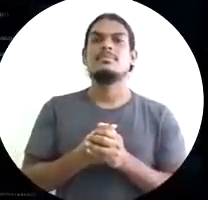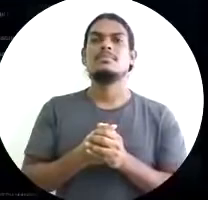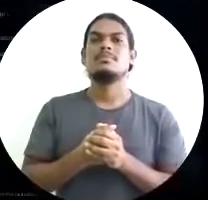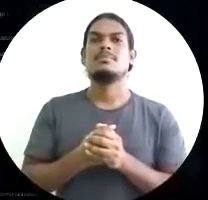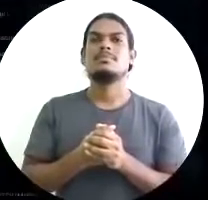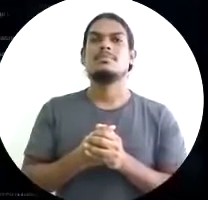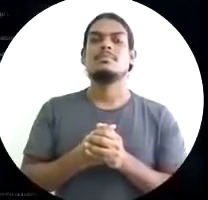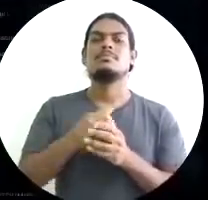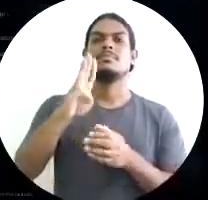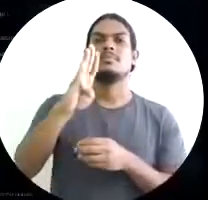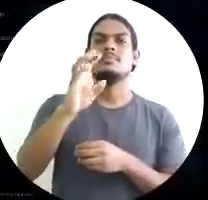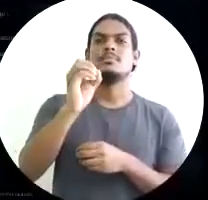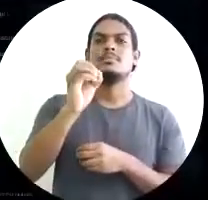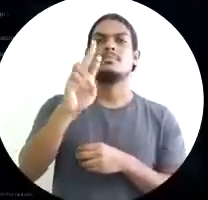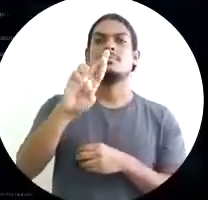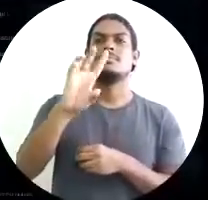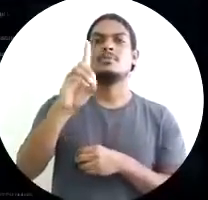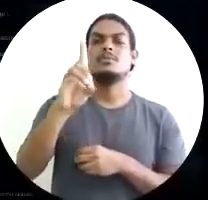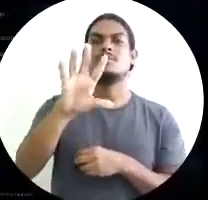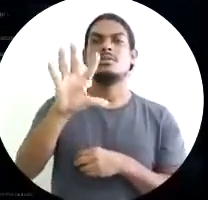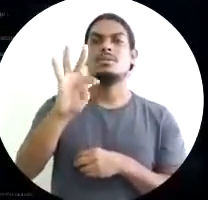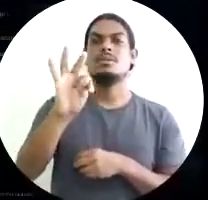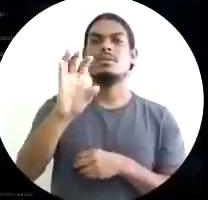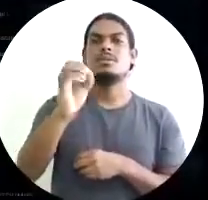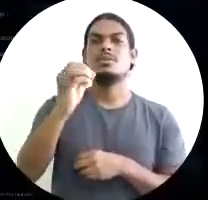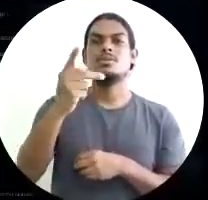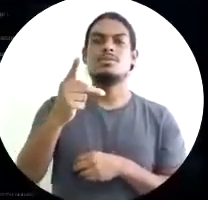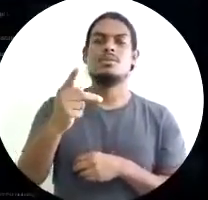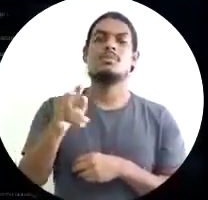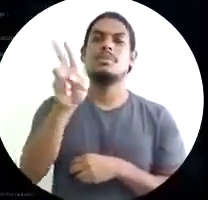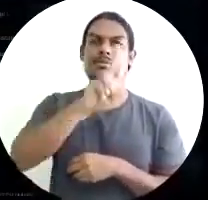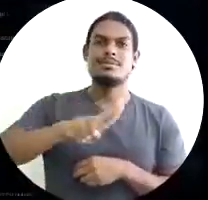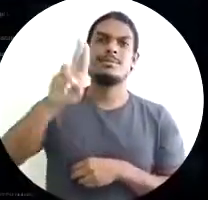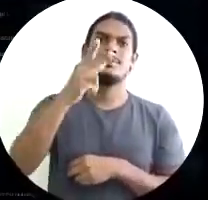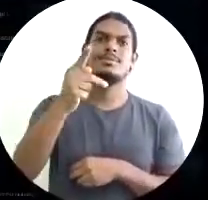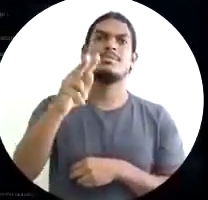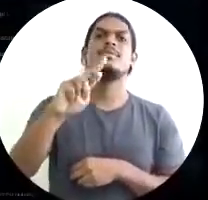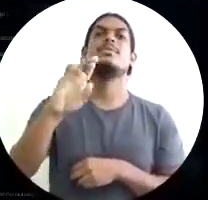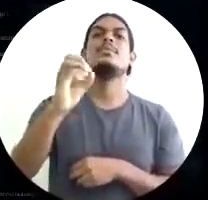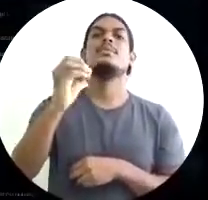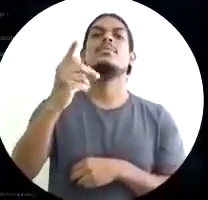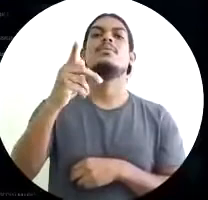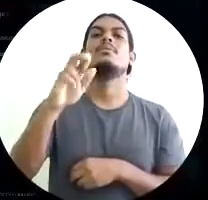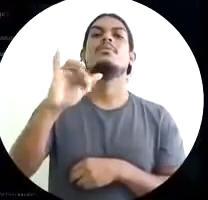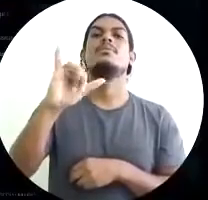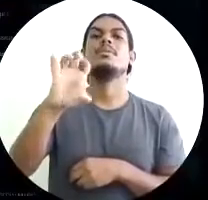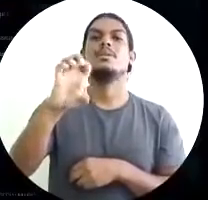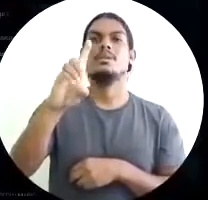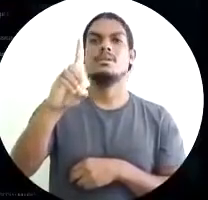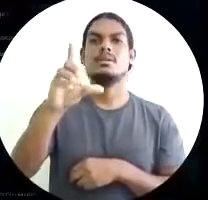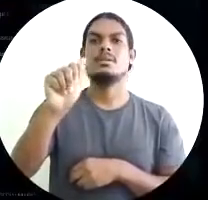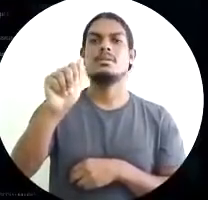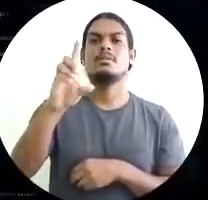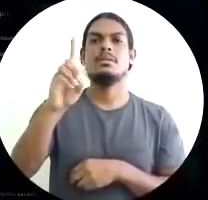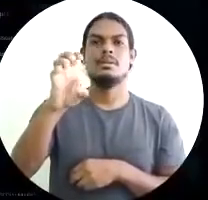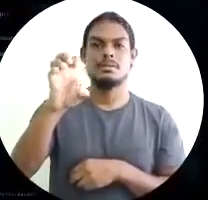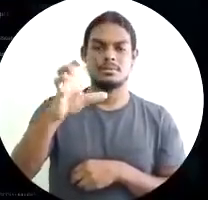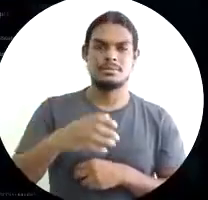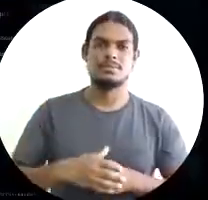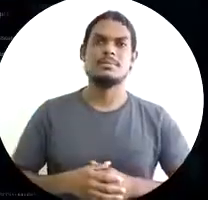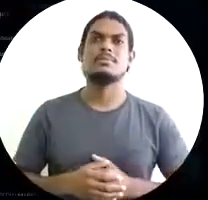apenas border top. E aí você coloca as propriedades dela. E aí você tem top,